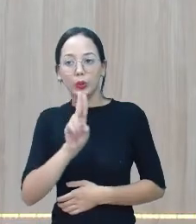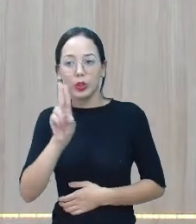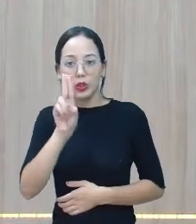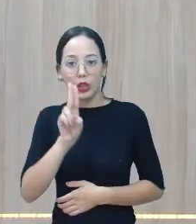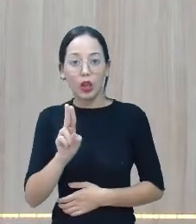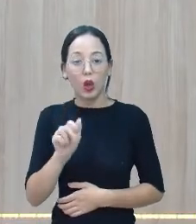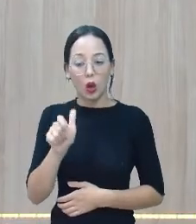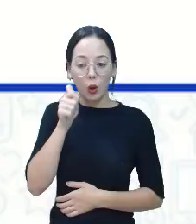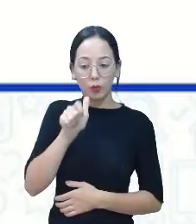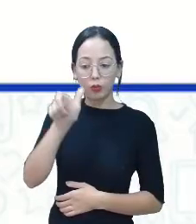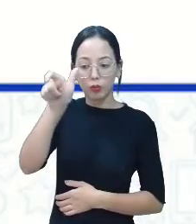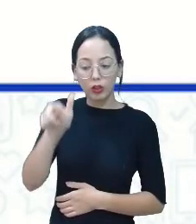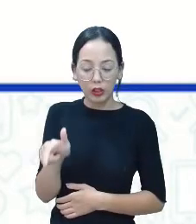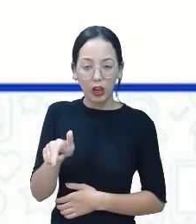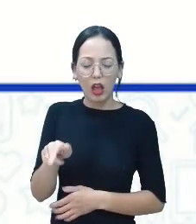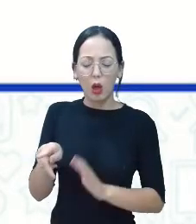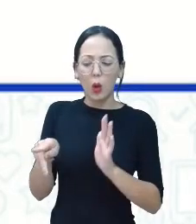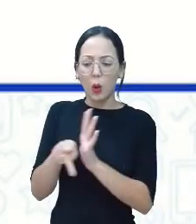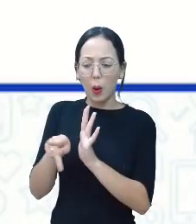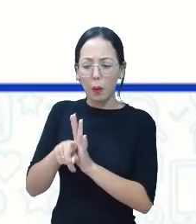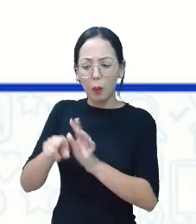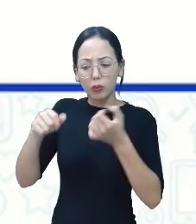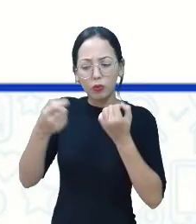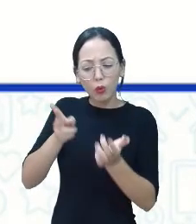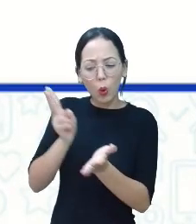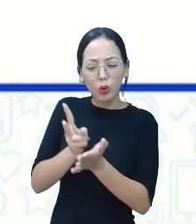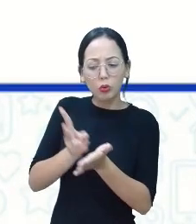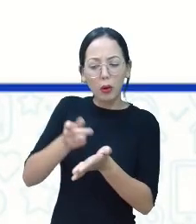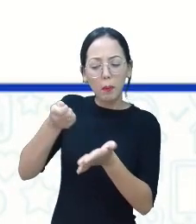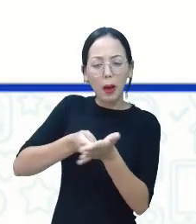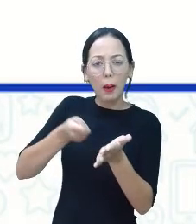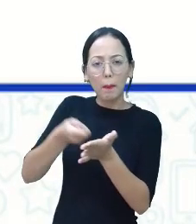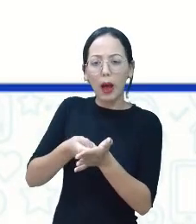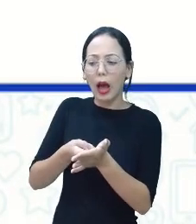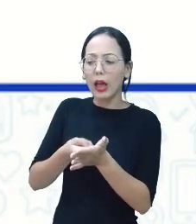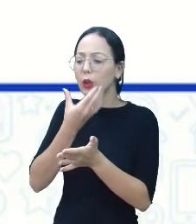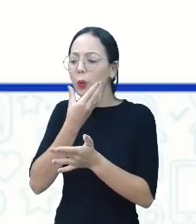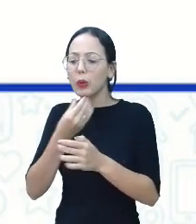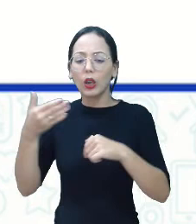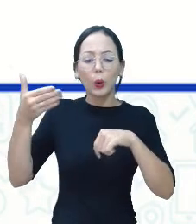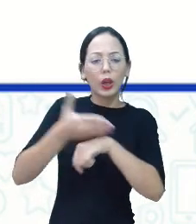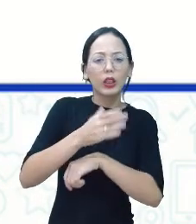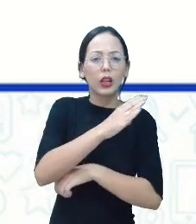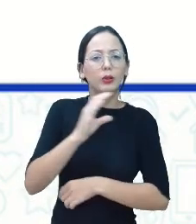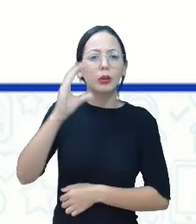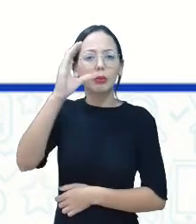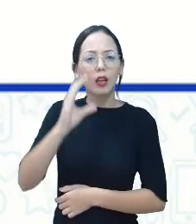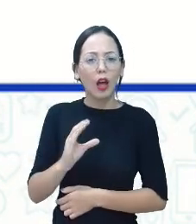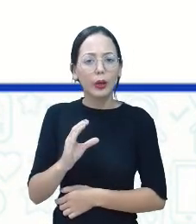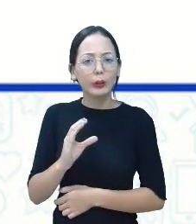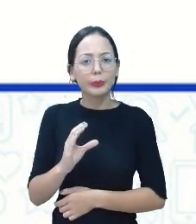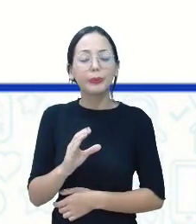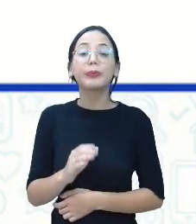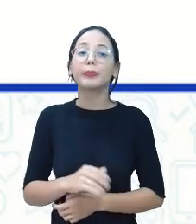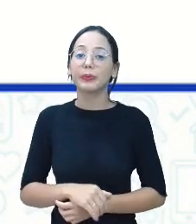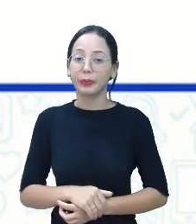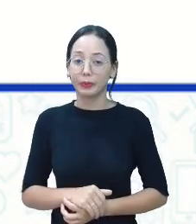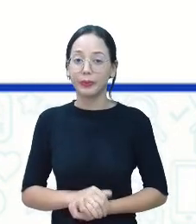Dona Glória, a senhora persiste na ideia de meter o nosso Bentinho no seminário. E